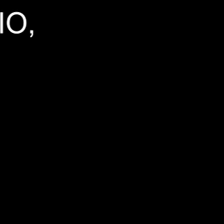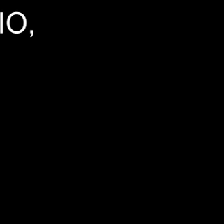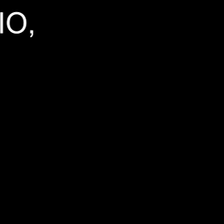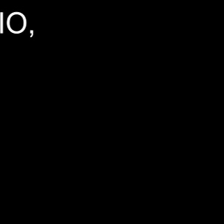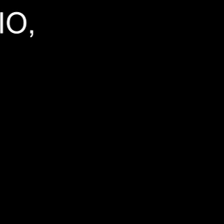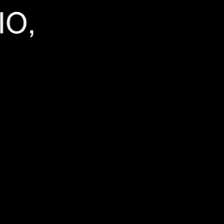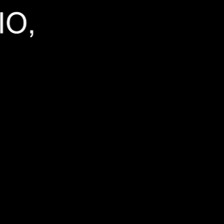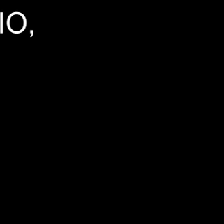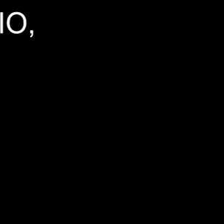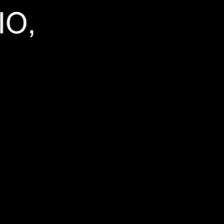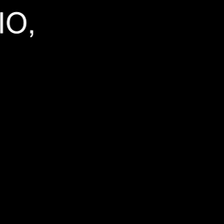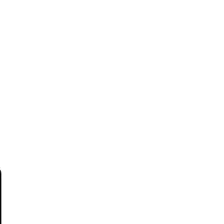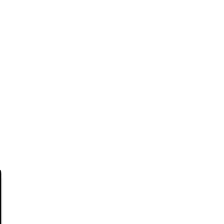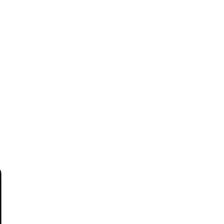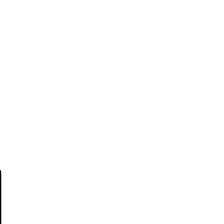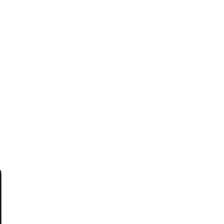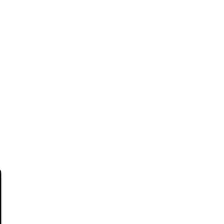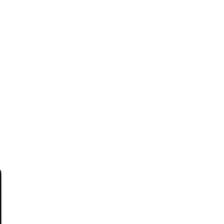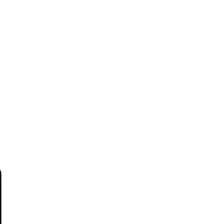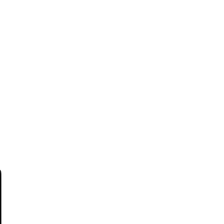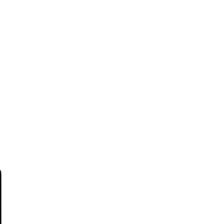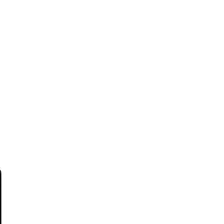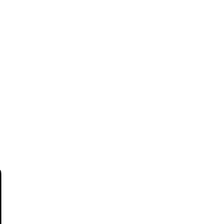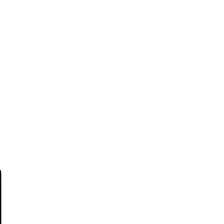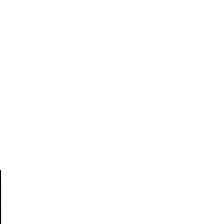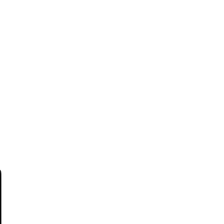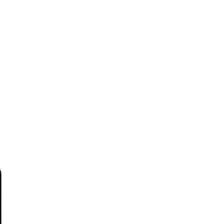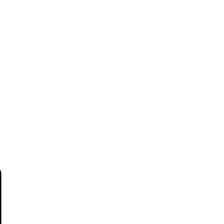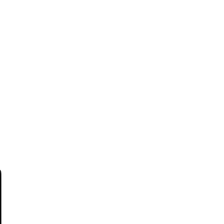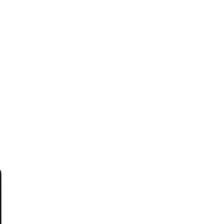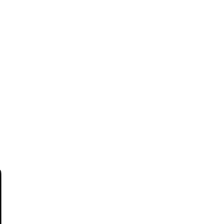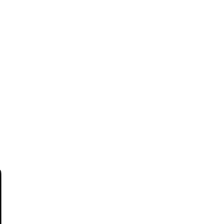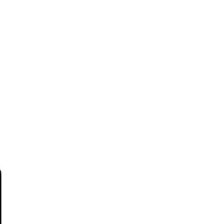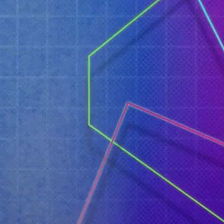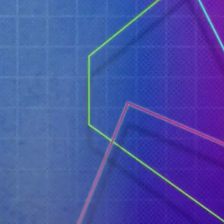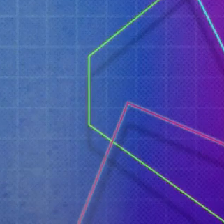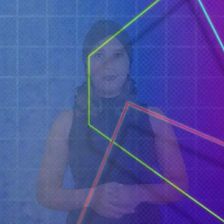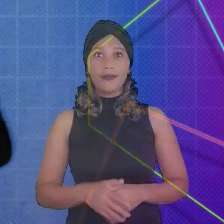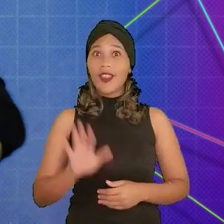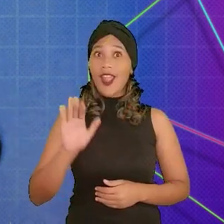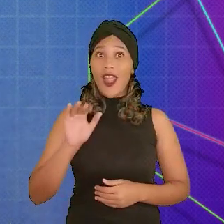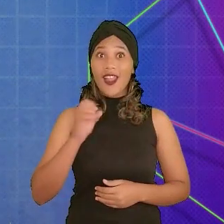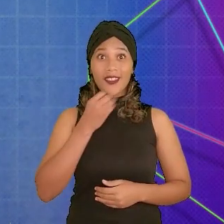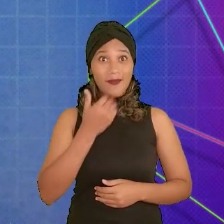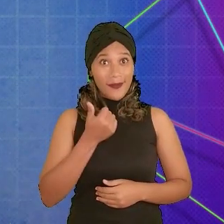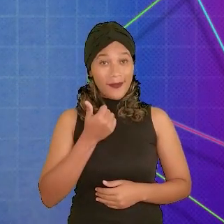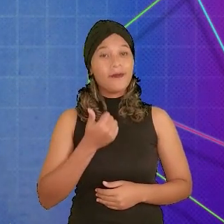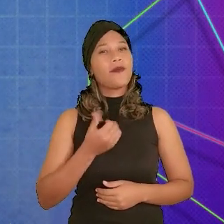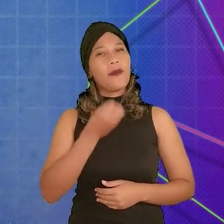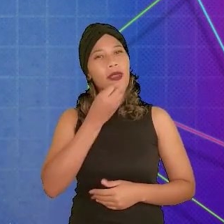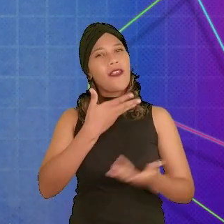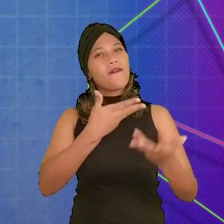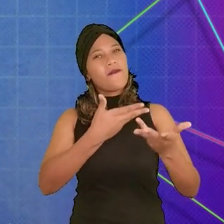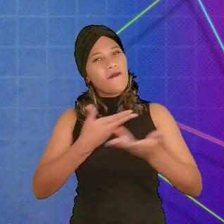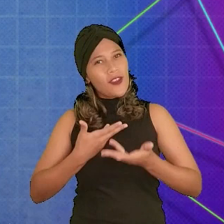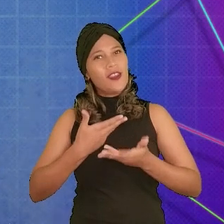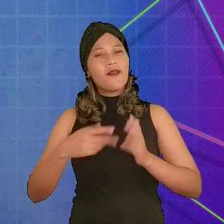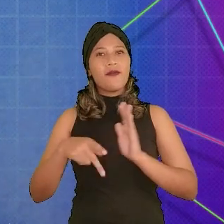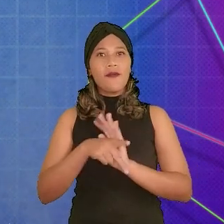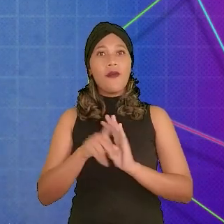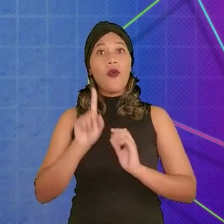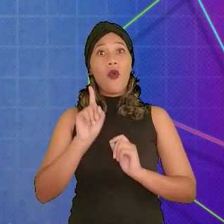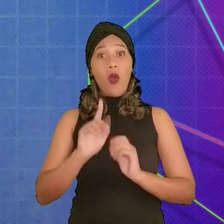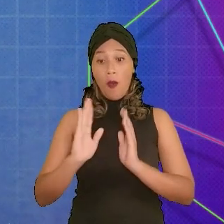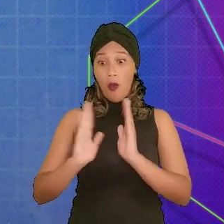Sicredi e Dataprev apresentam Homem branco de cabelo comprido, preso e roupa preta. Oi, gente, tudo bem? Bem-vindos ao